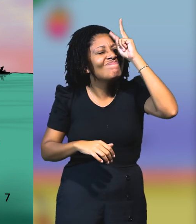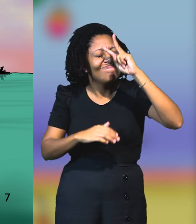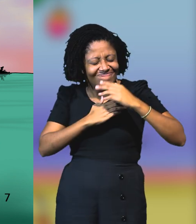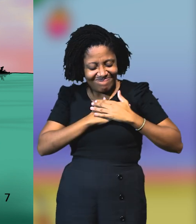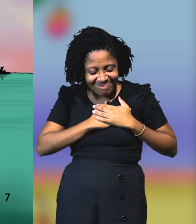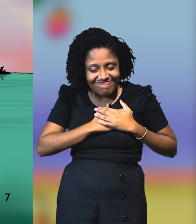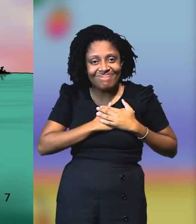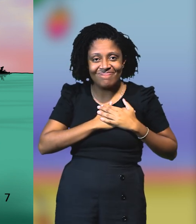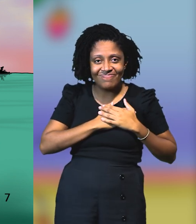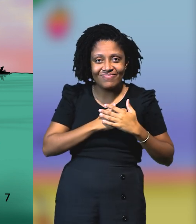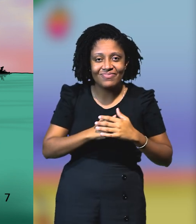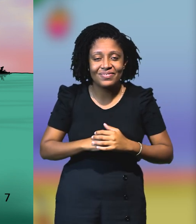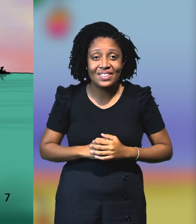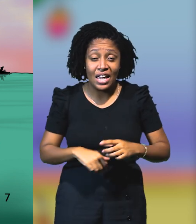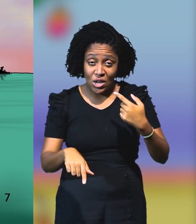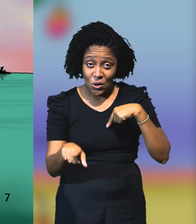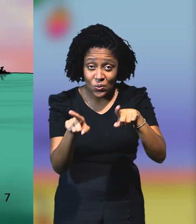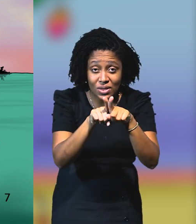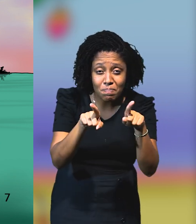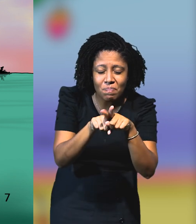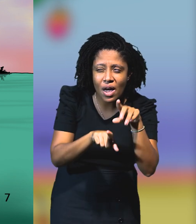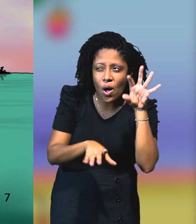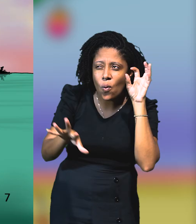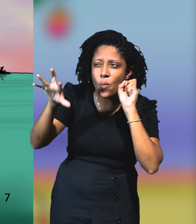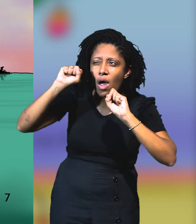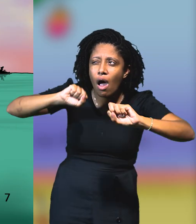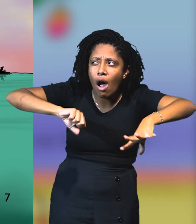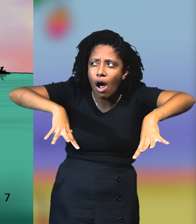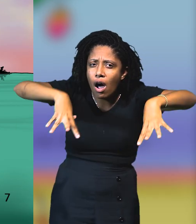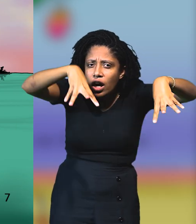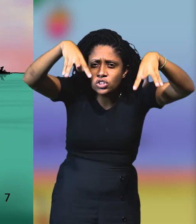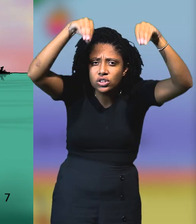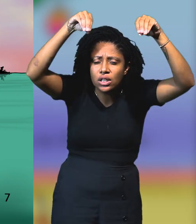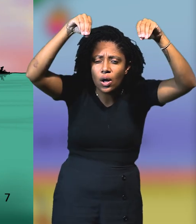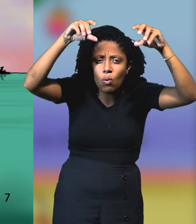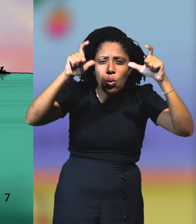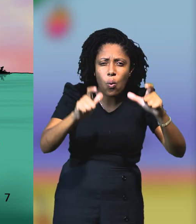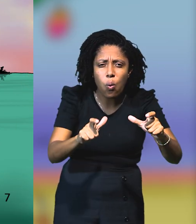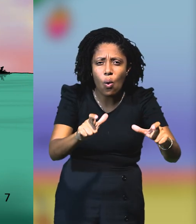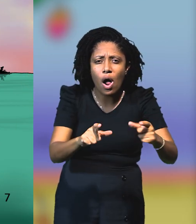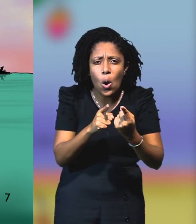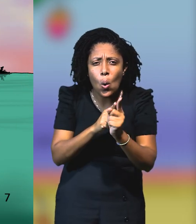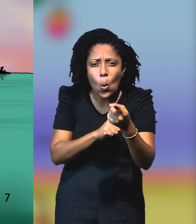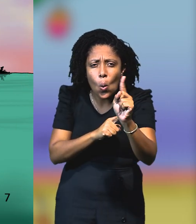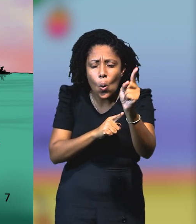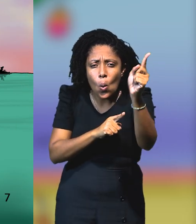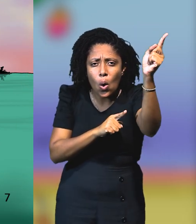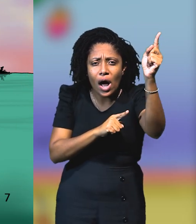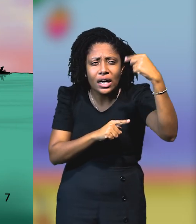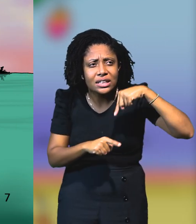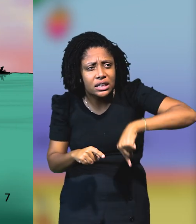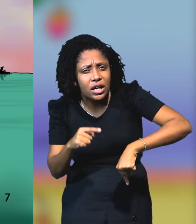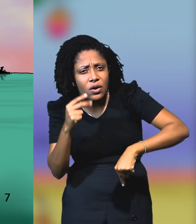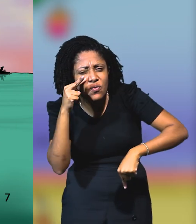carinho. Também ouvi sobre um castelo, um lugar bem longe e que daqui